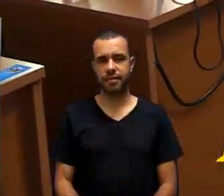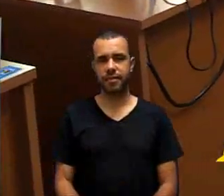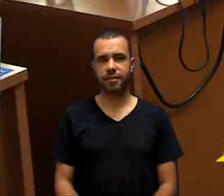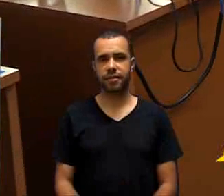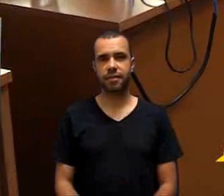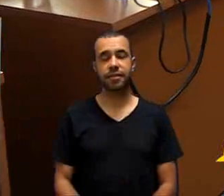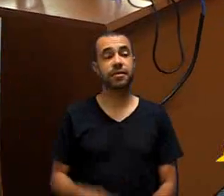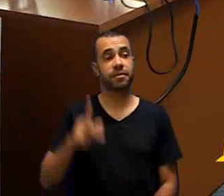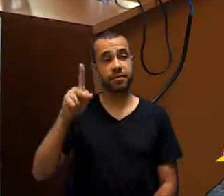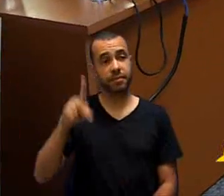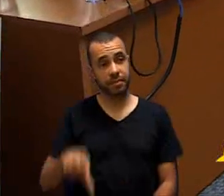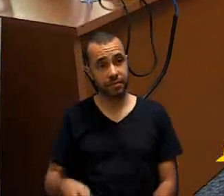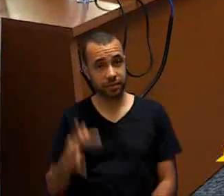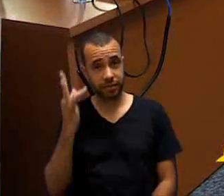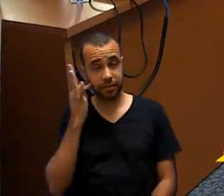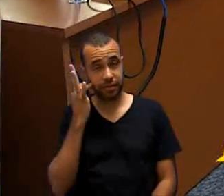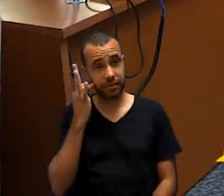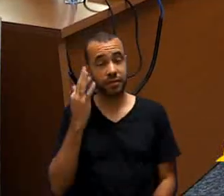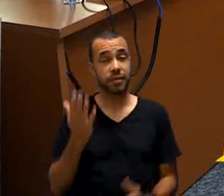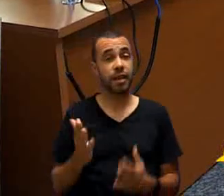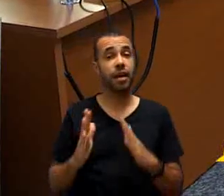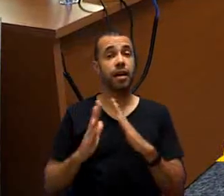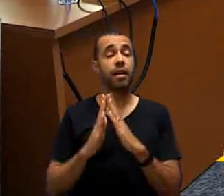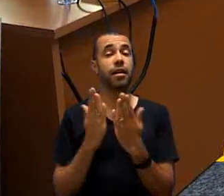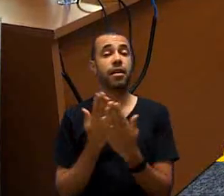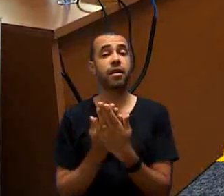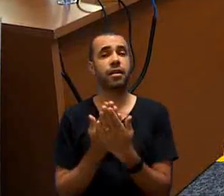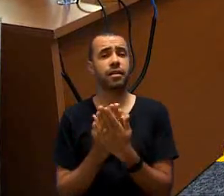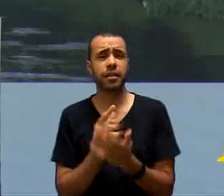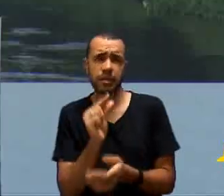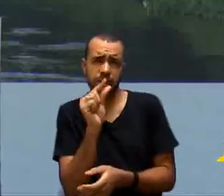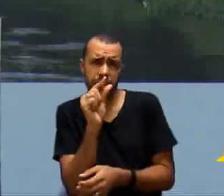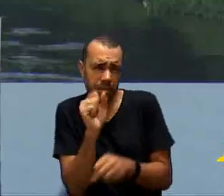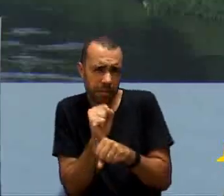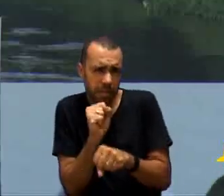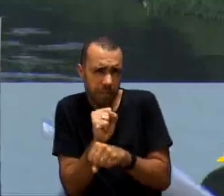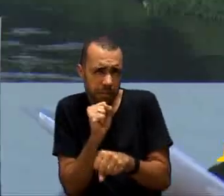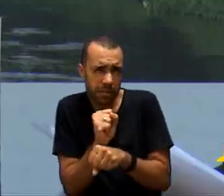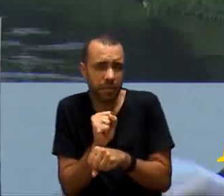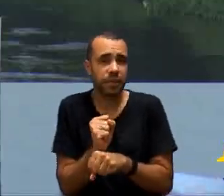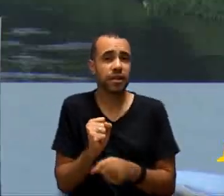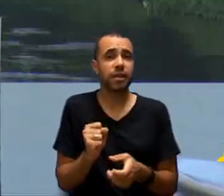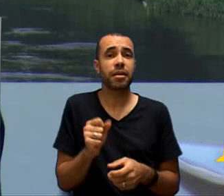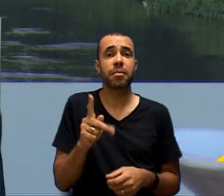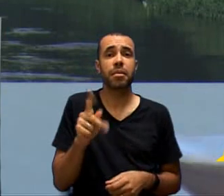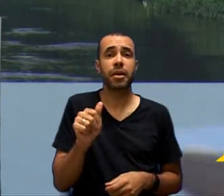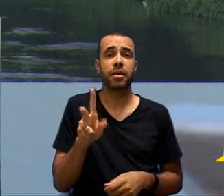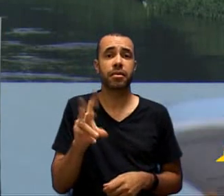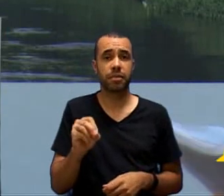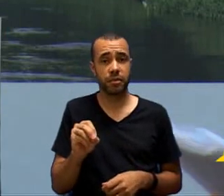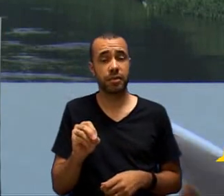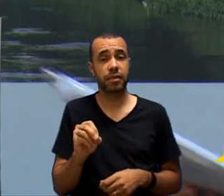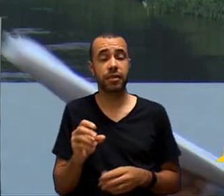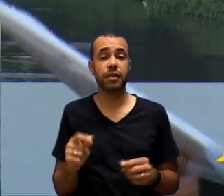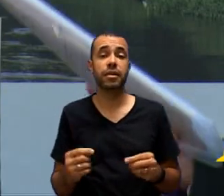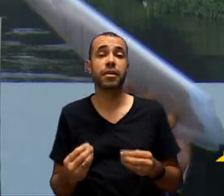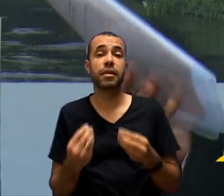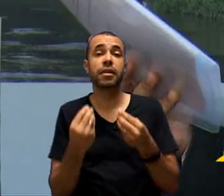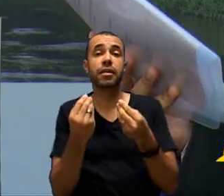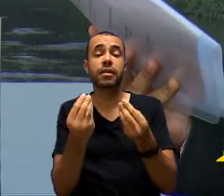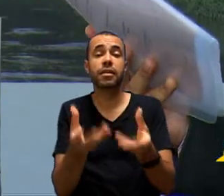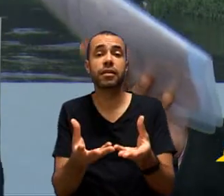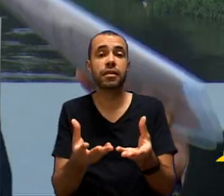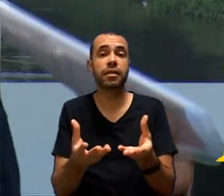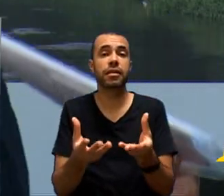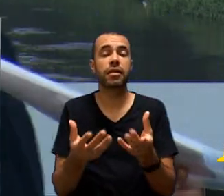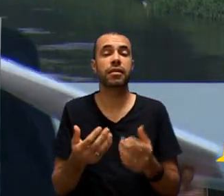Presidente Dini, a escola gostaria que o senhor só aguardasse um segundo para que o Paulo Marques, diretor da escola, lhe entregasse